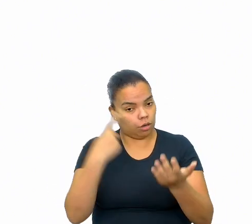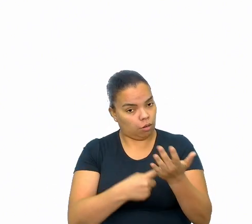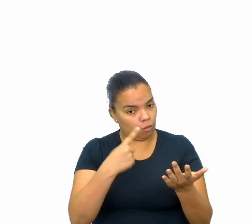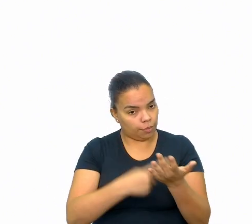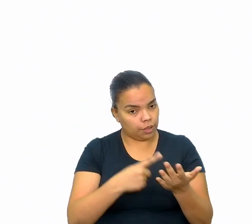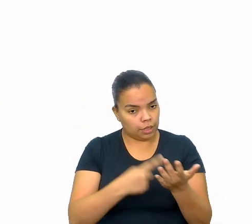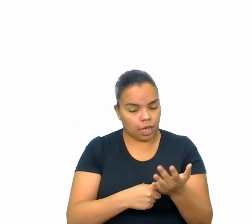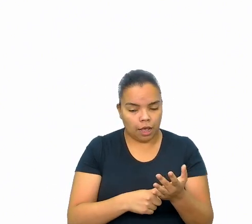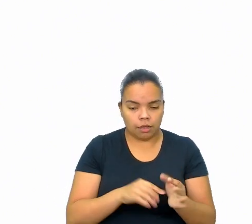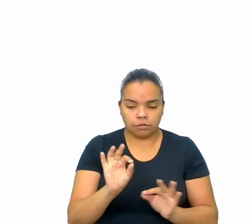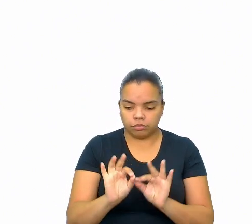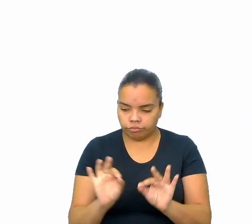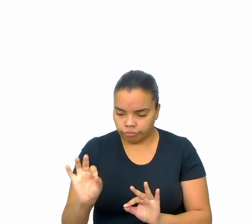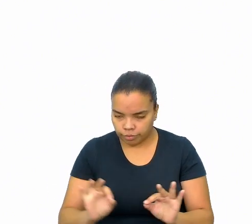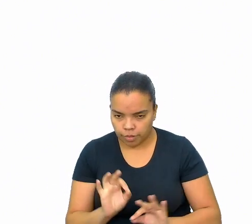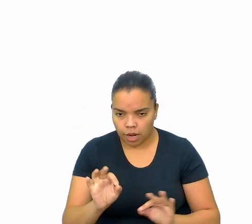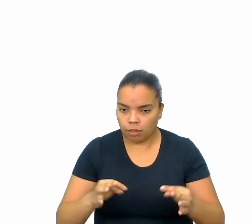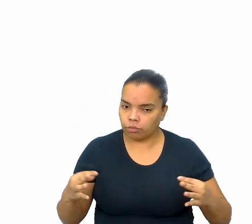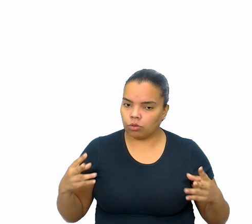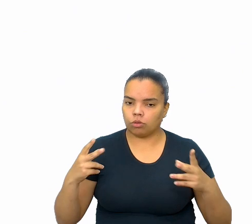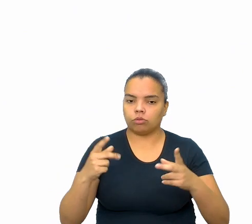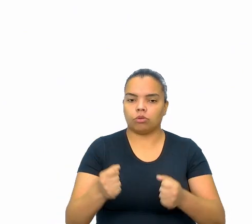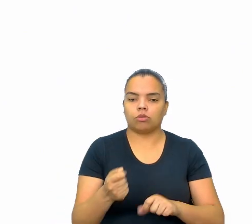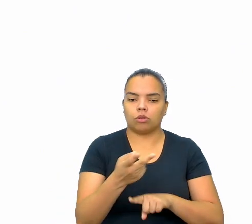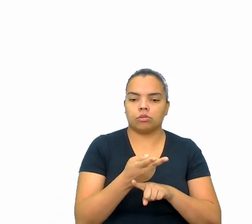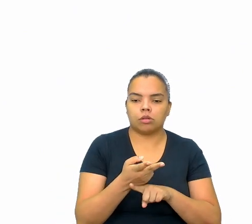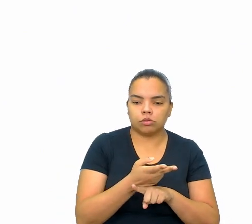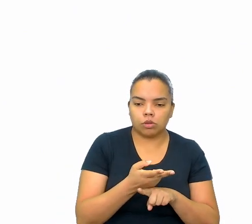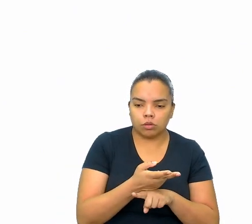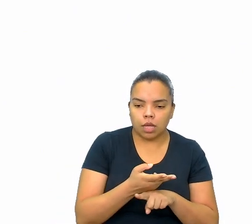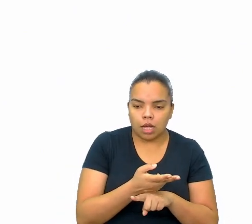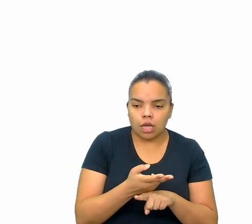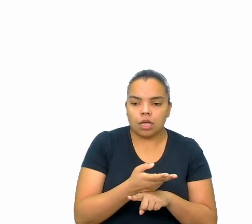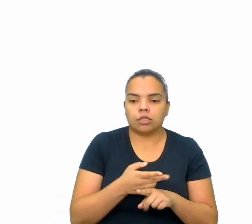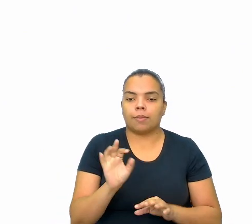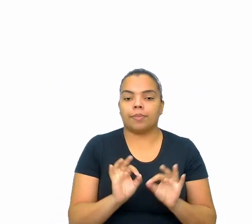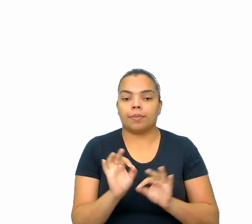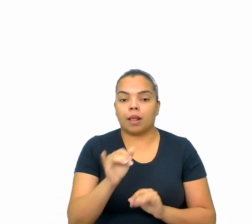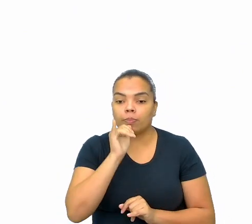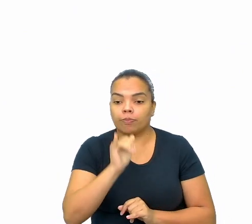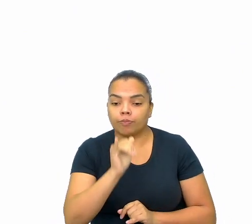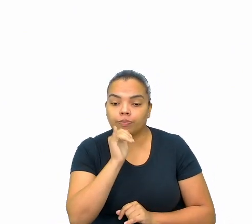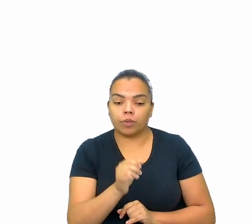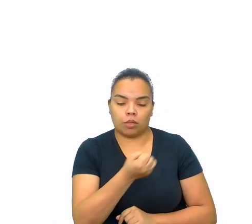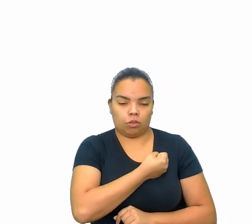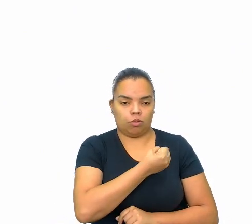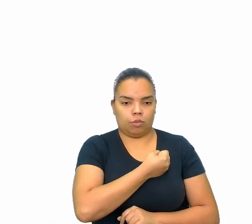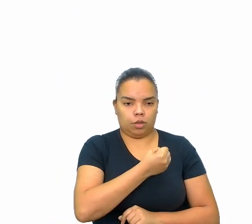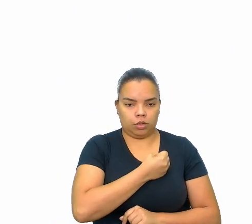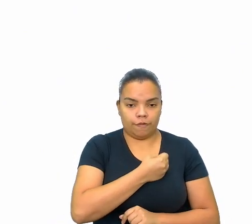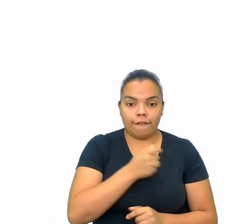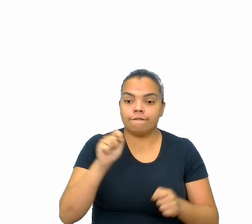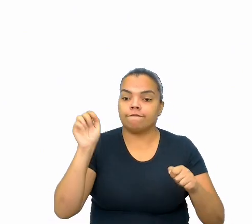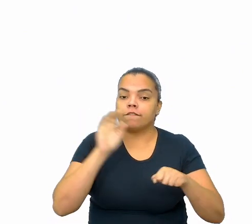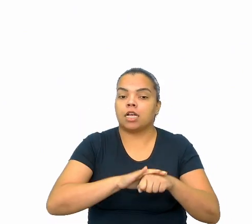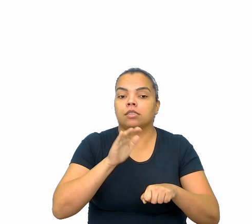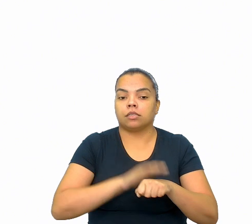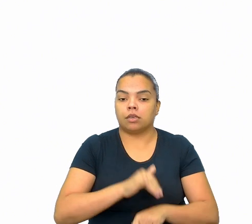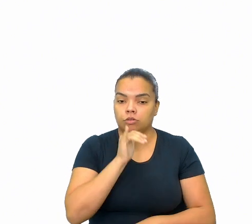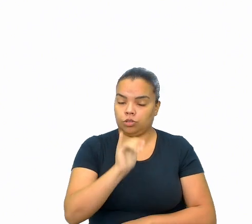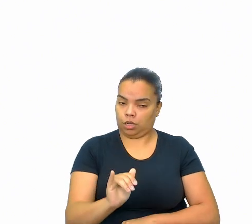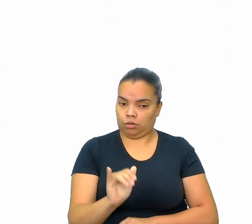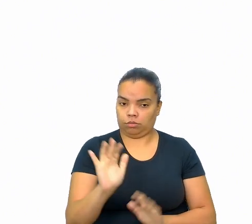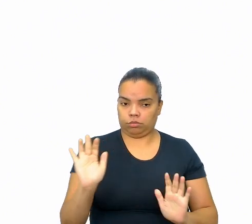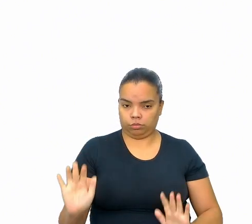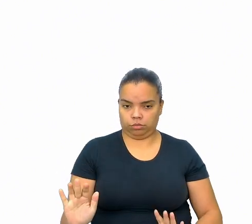para a realização da sondagem, vai preparar quais são os números que serão ditados e vai realizar o ditado. Em seguida,